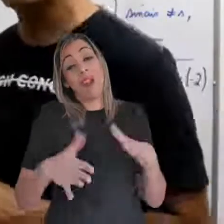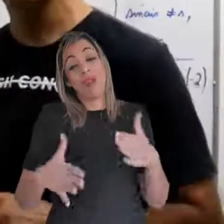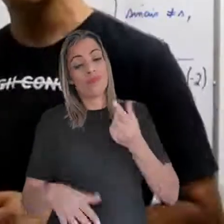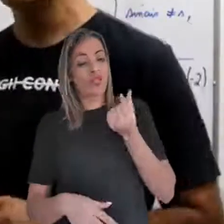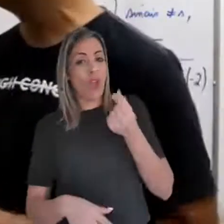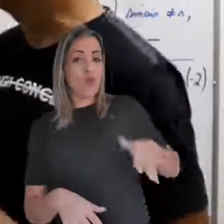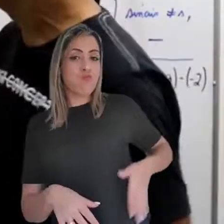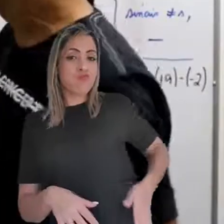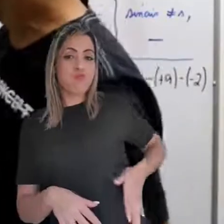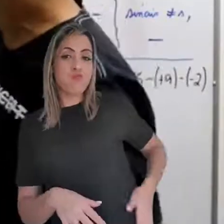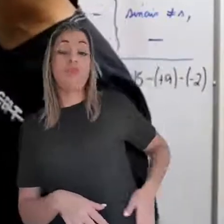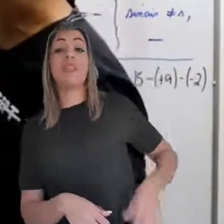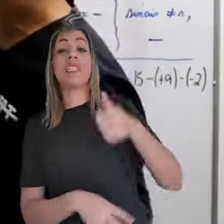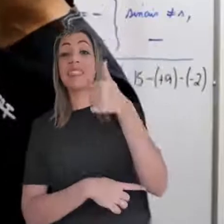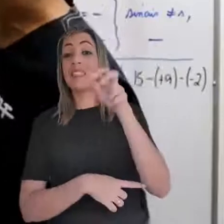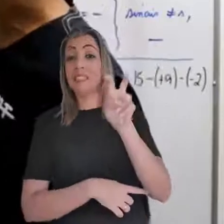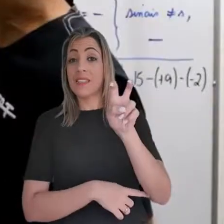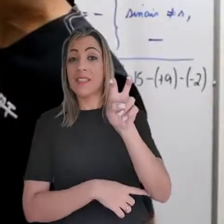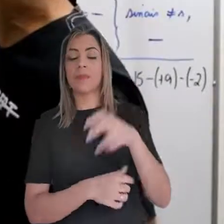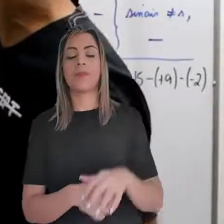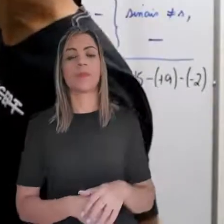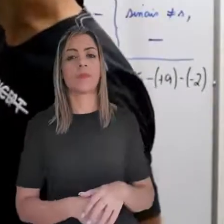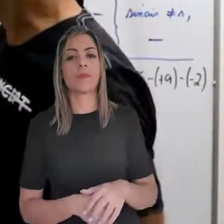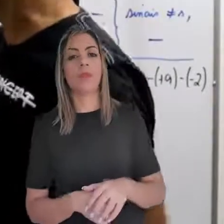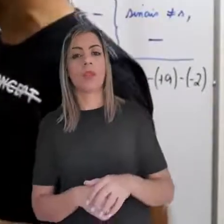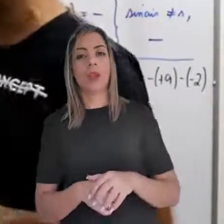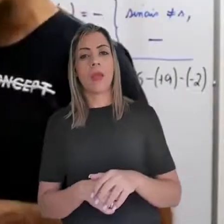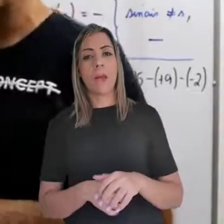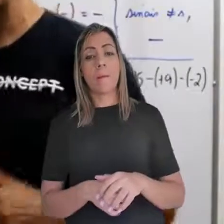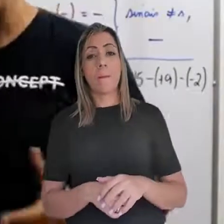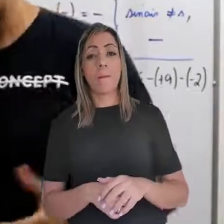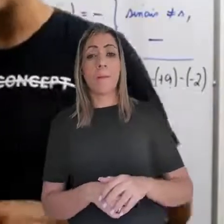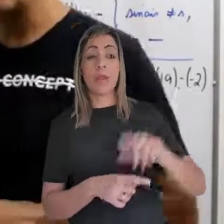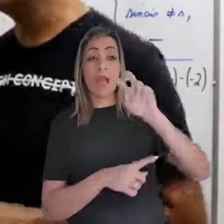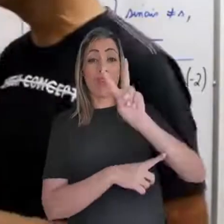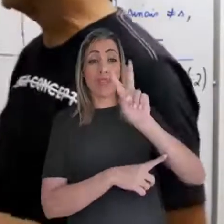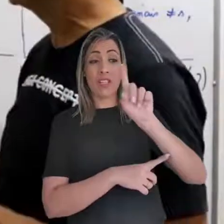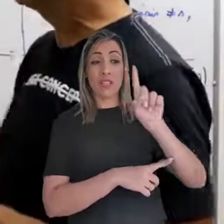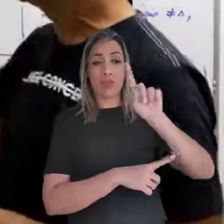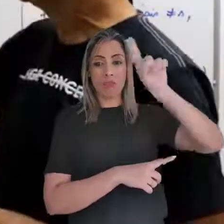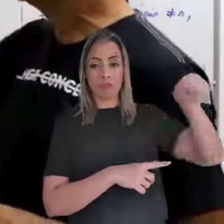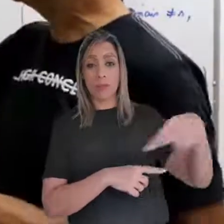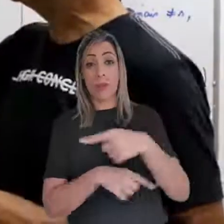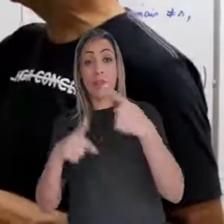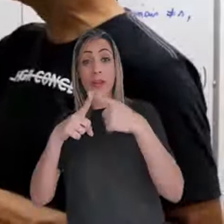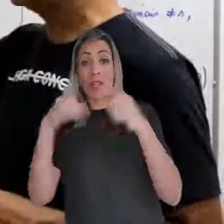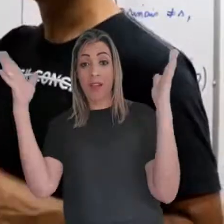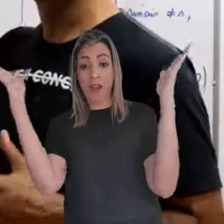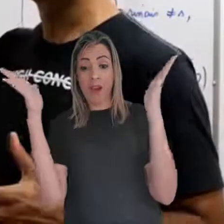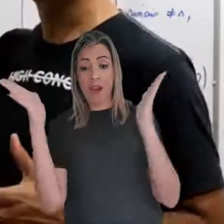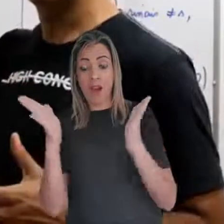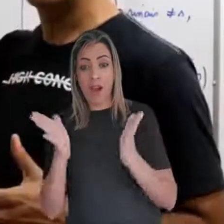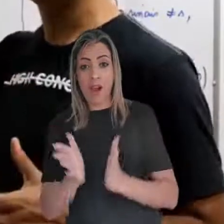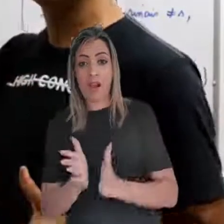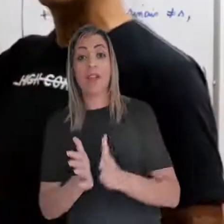Então, eu fiquei com 15. E aí, eu desço esse 21, porque é uma pequena expressão numérica. E aí, eu